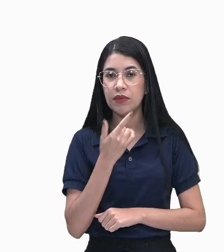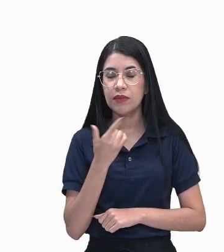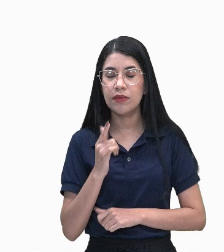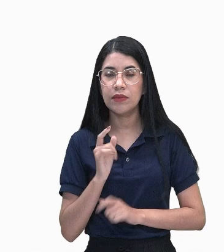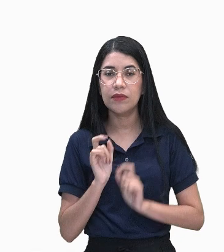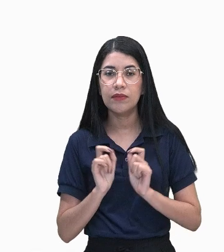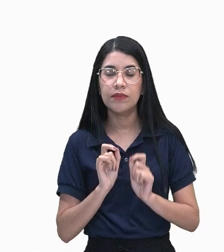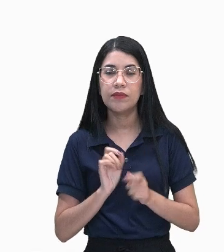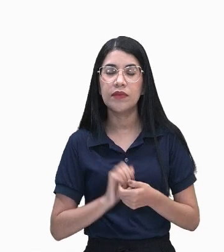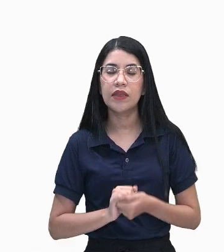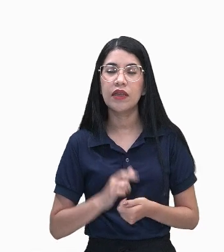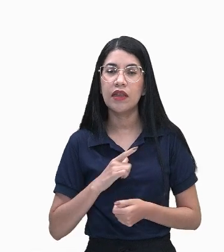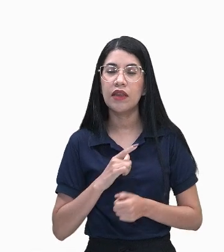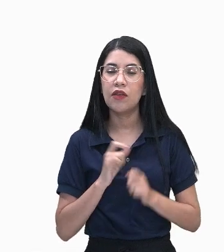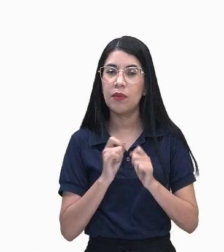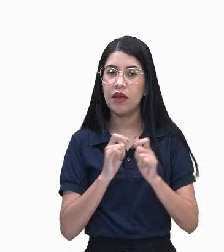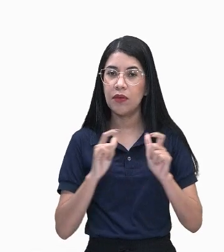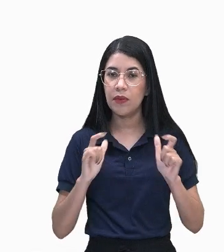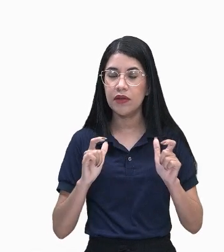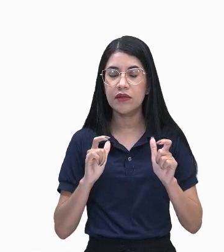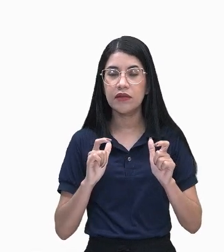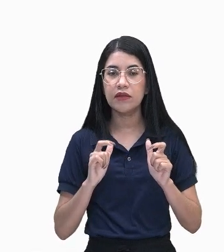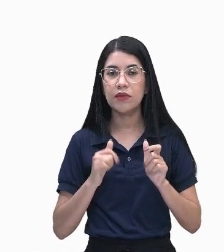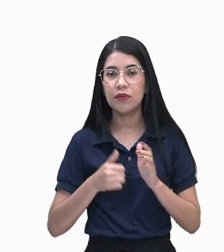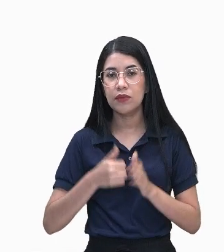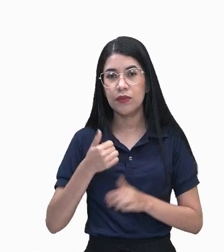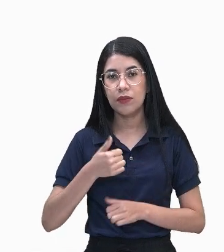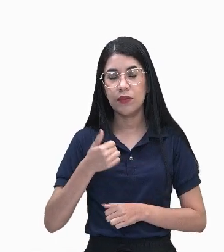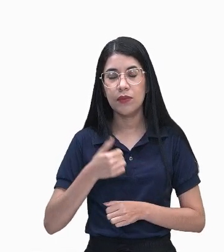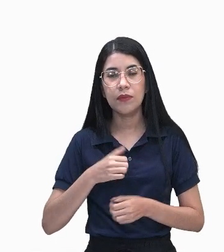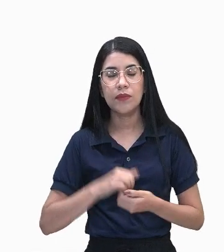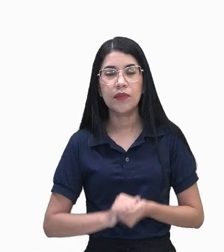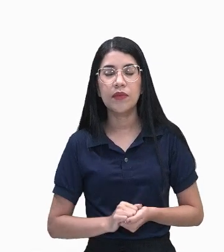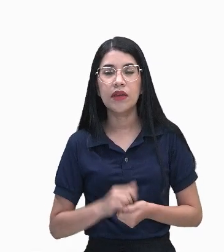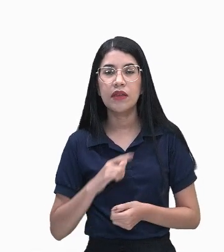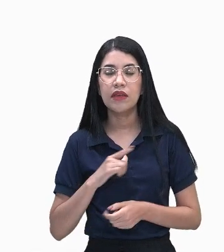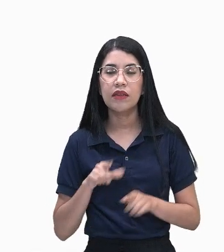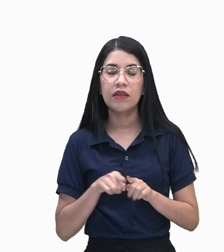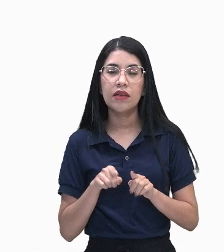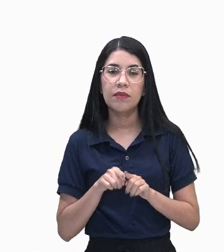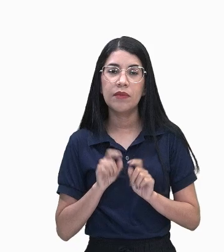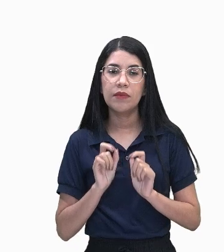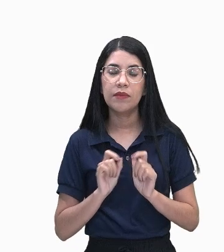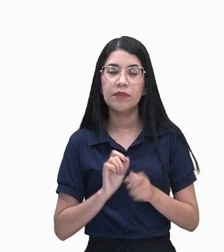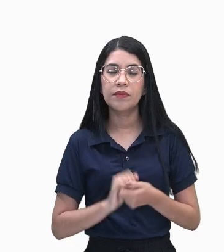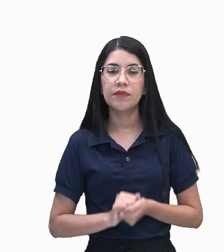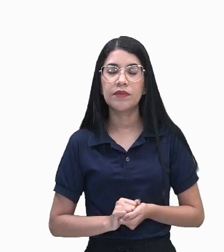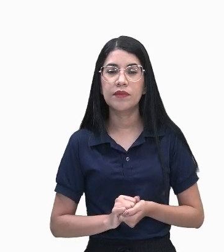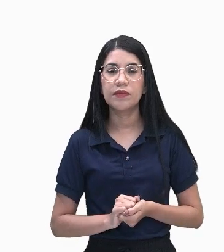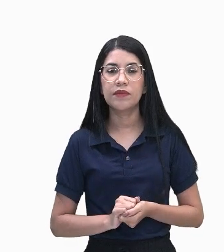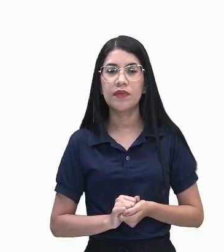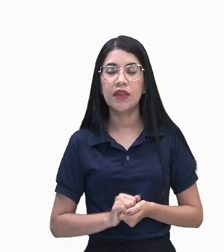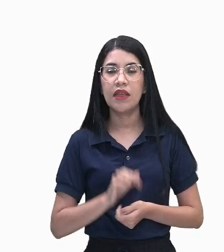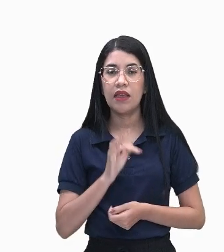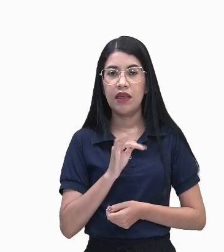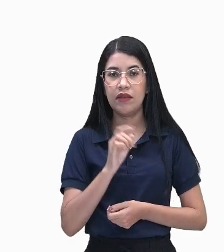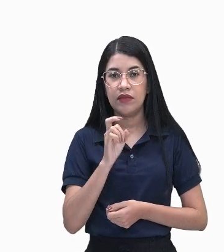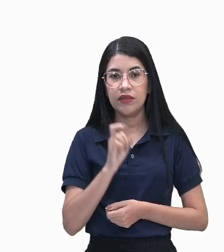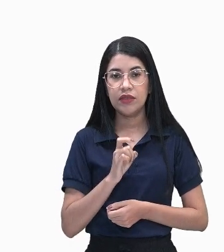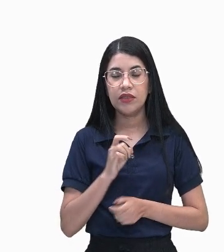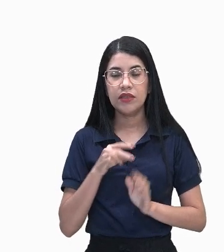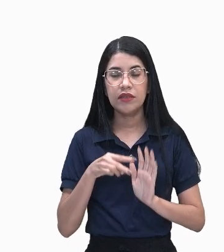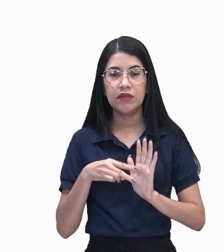né, equação do primeiro grau, que envolve a equação que a gente sabe que ela é escrita na forma f de